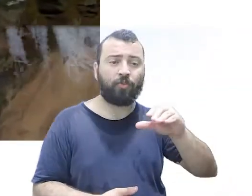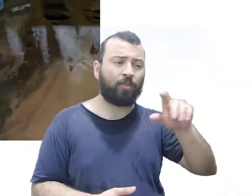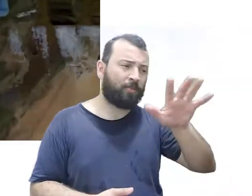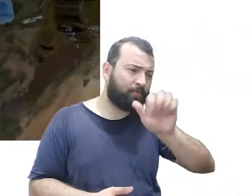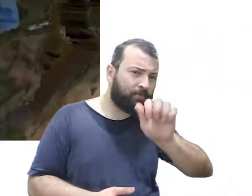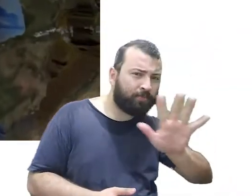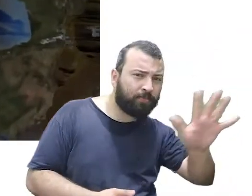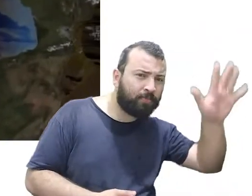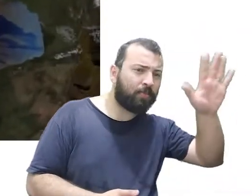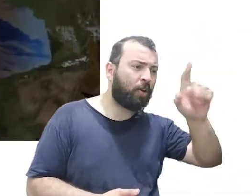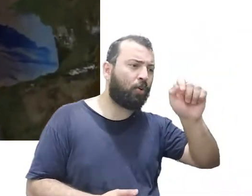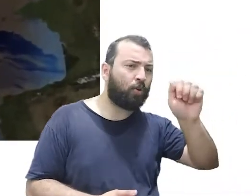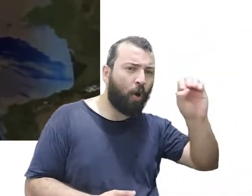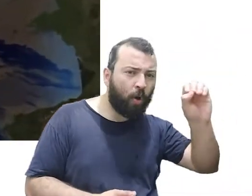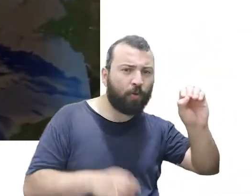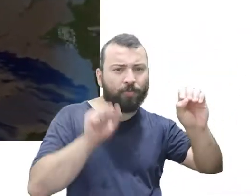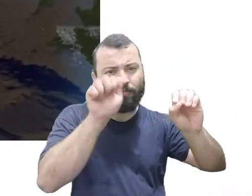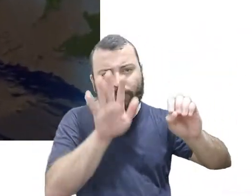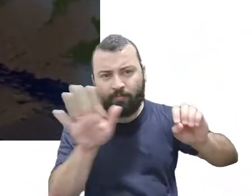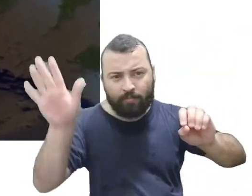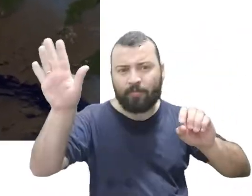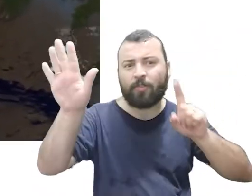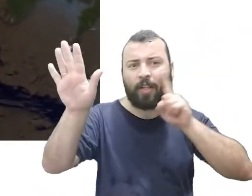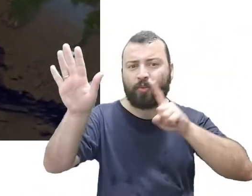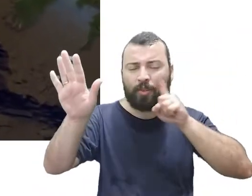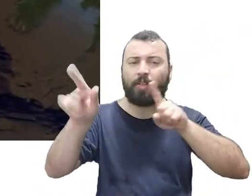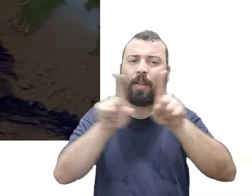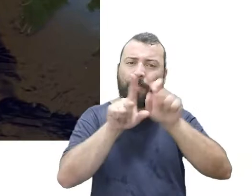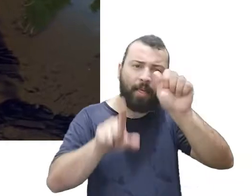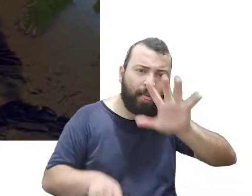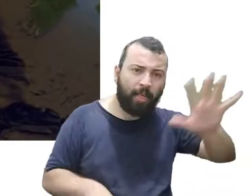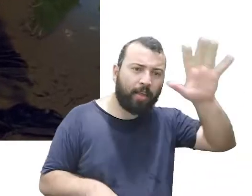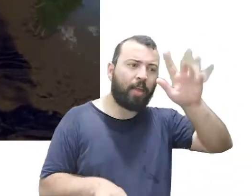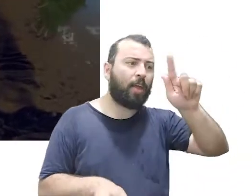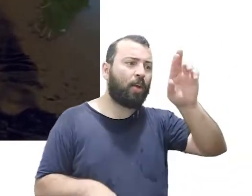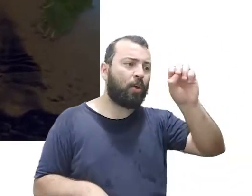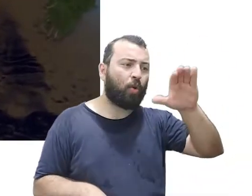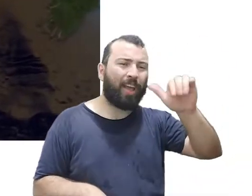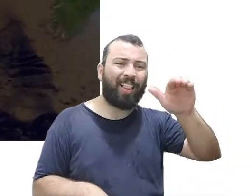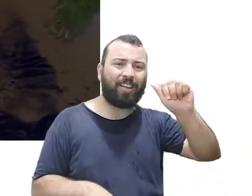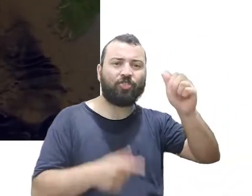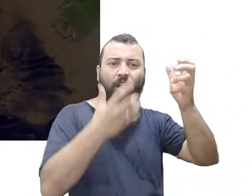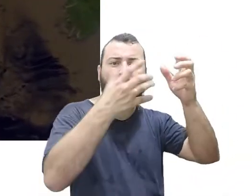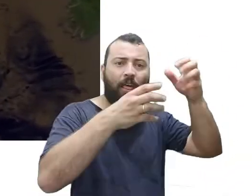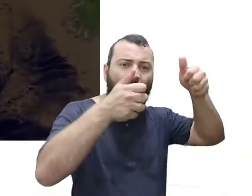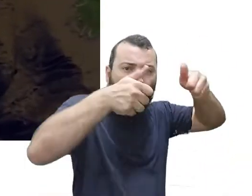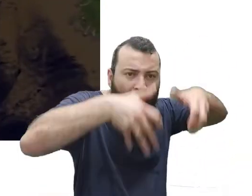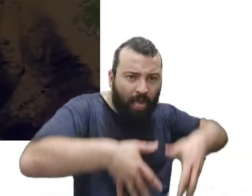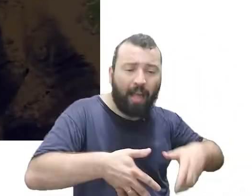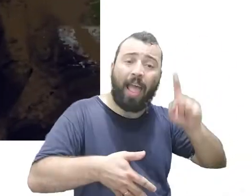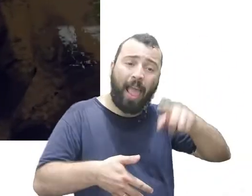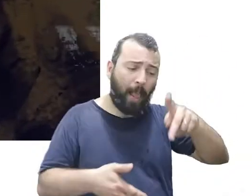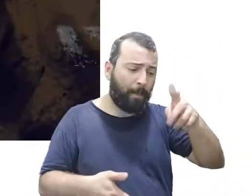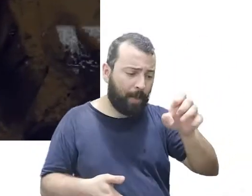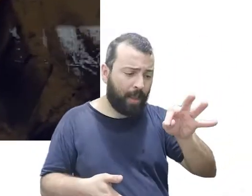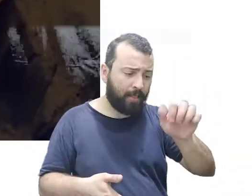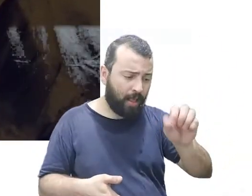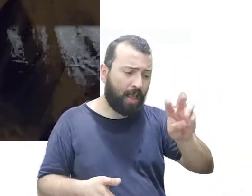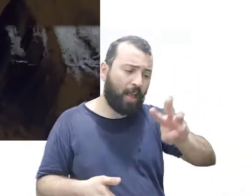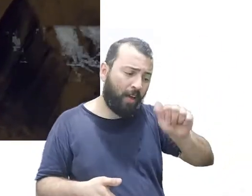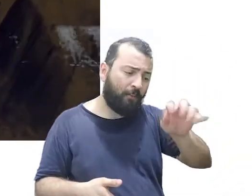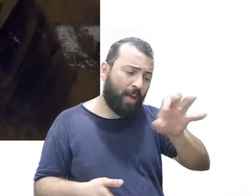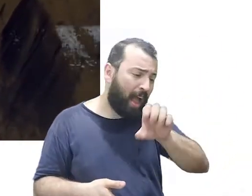corrente do Golfo, passa pela costa leste dos Estados Unidos e chega na Groenlândia e afunda. E é muito calor, são petawatts de